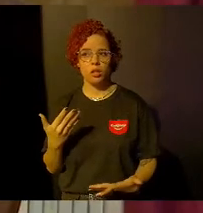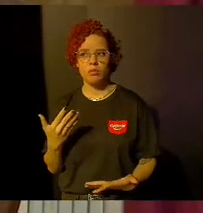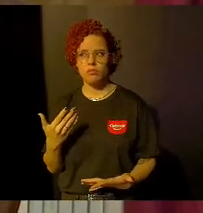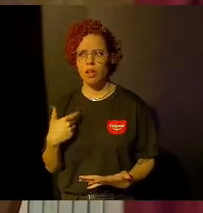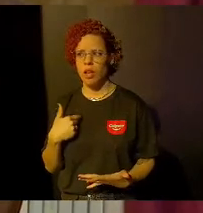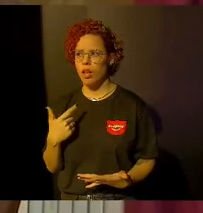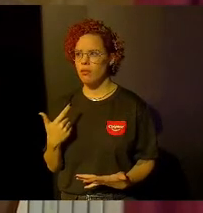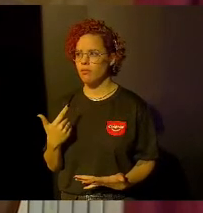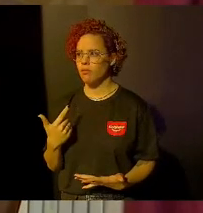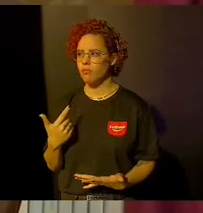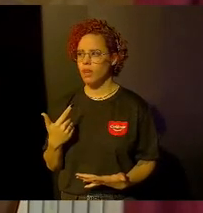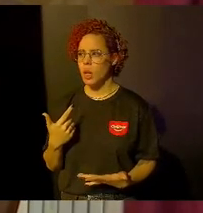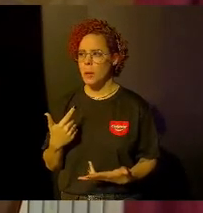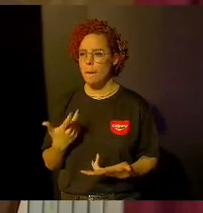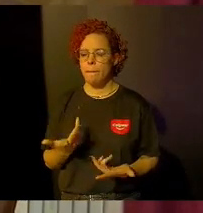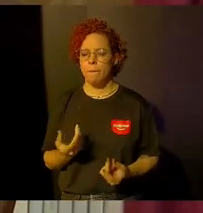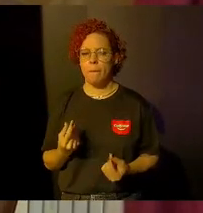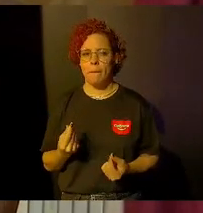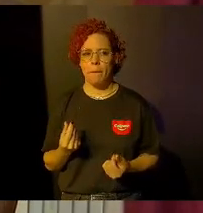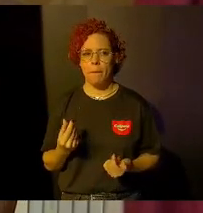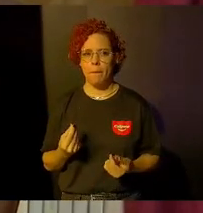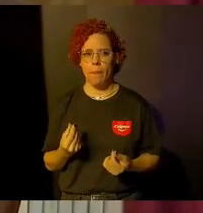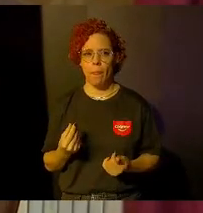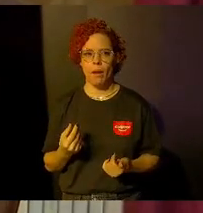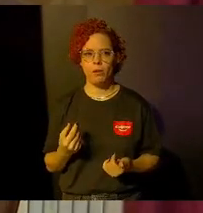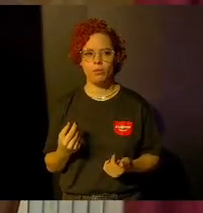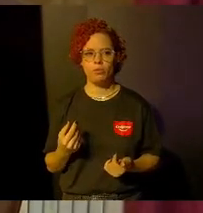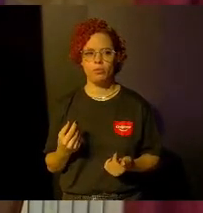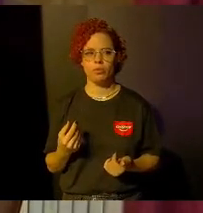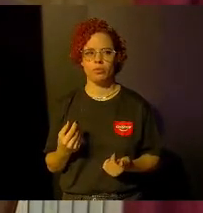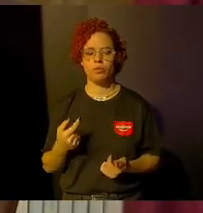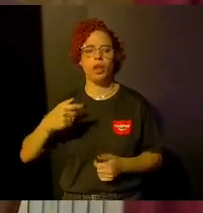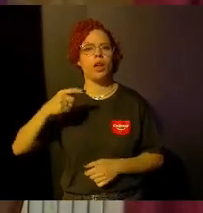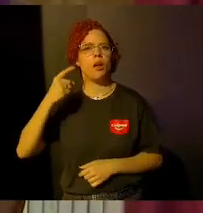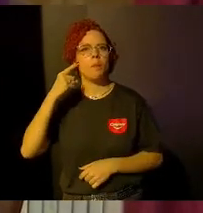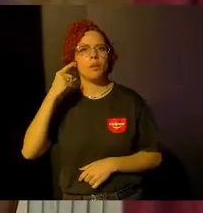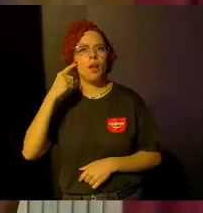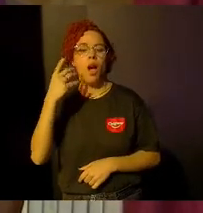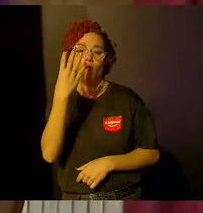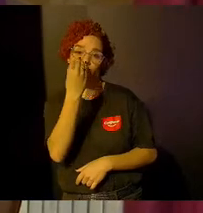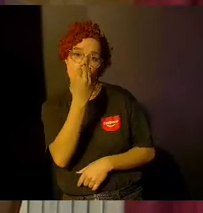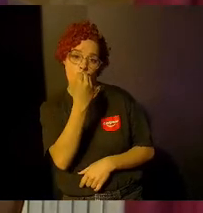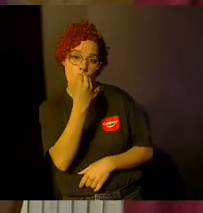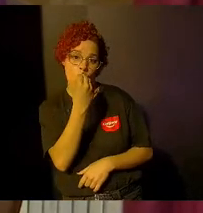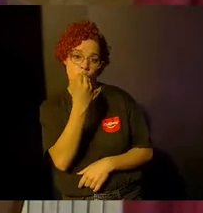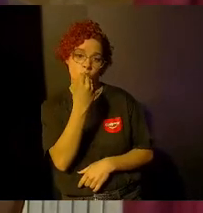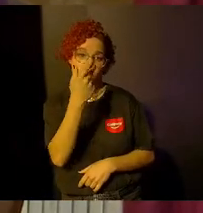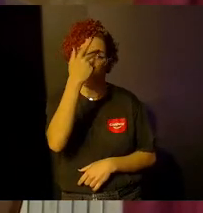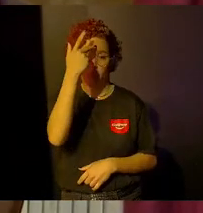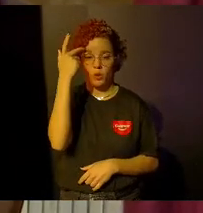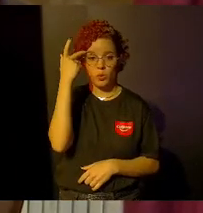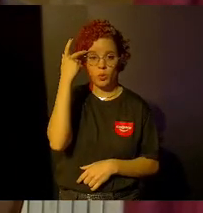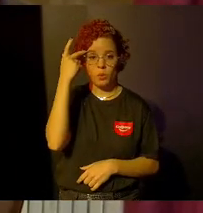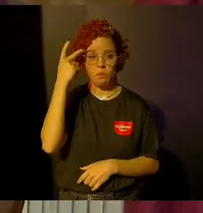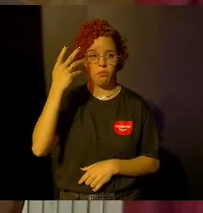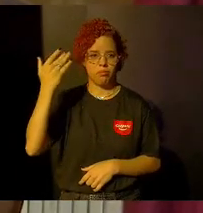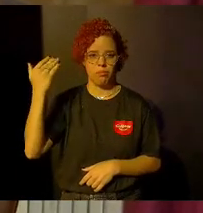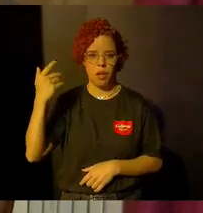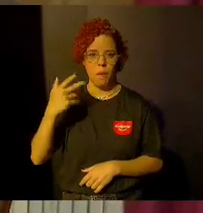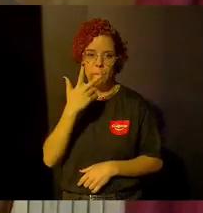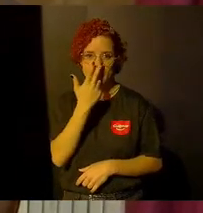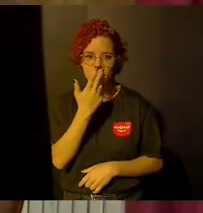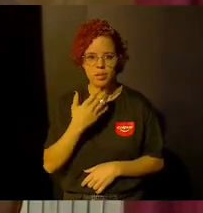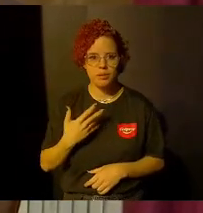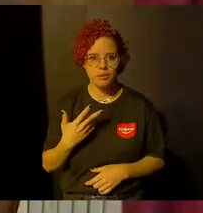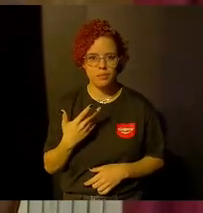eu talvez pareça mais etíope que brasileiras entende fotografias de pessoas etíopes que parecem gente da